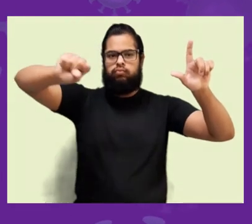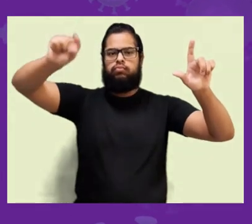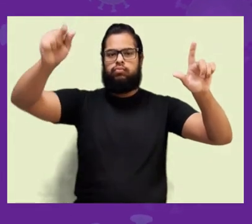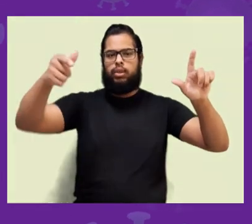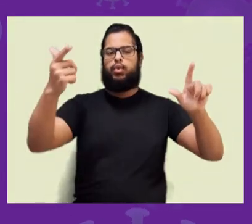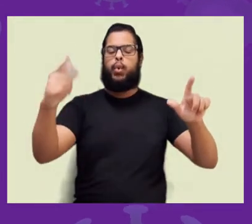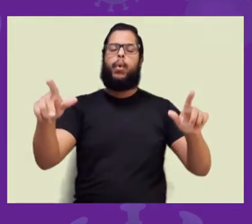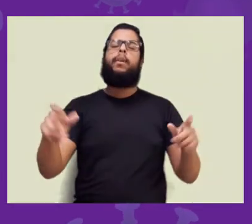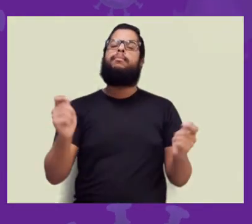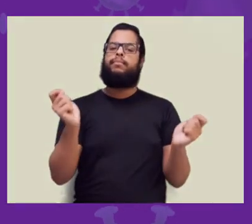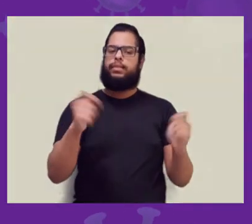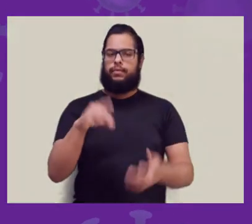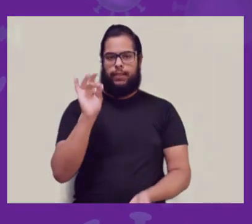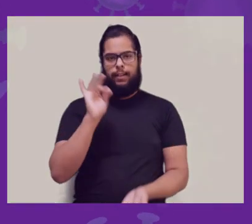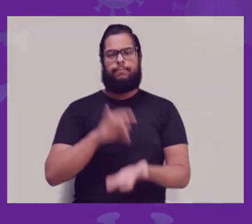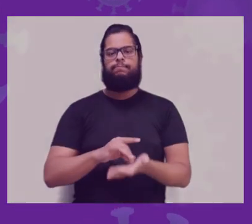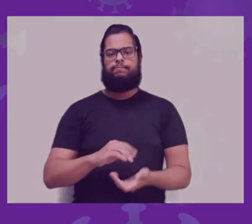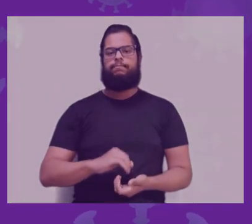Tchau,